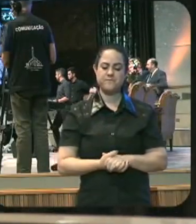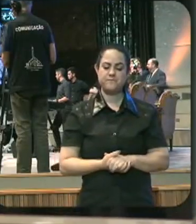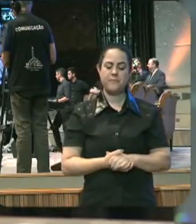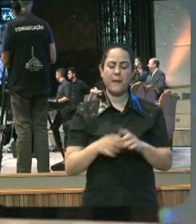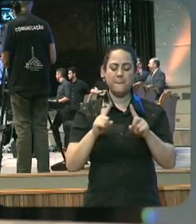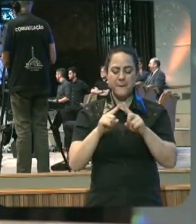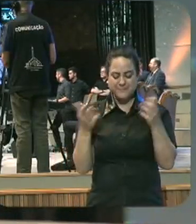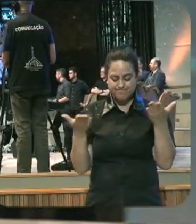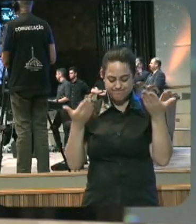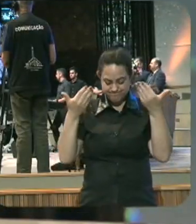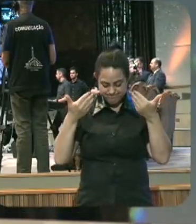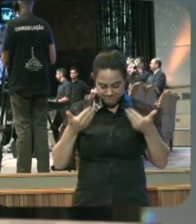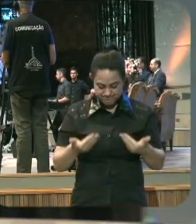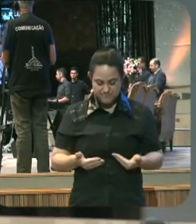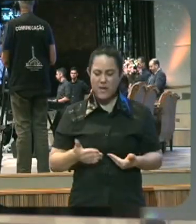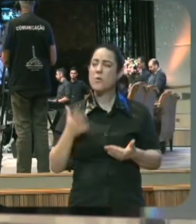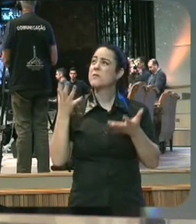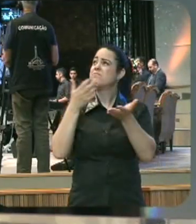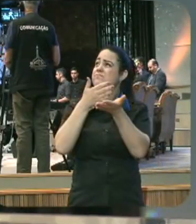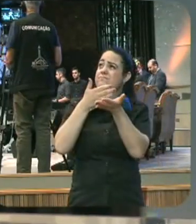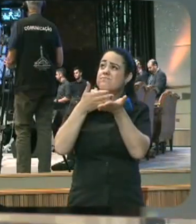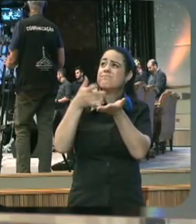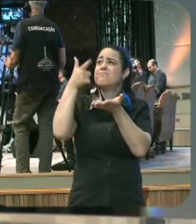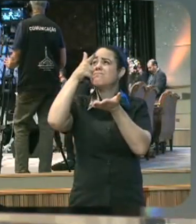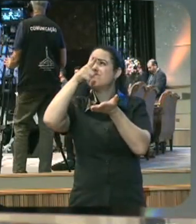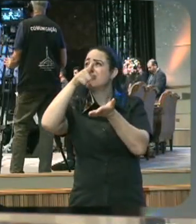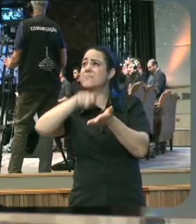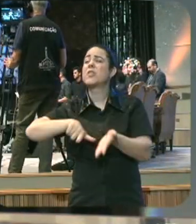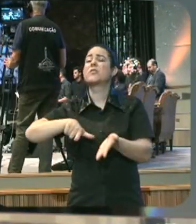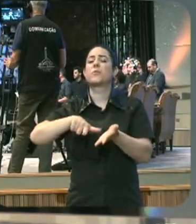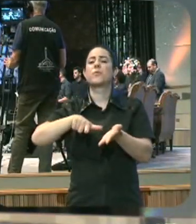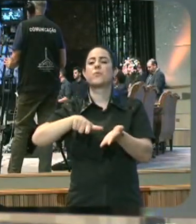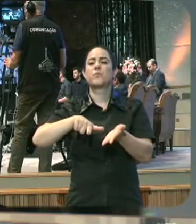Mas eu estou aqui hoje, Pai, porque eu quero começar de novo,